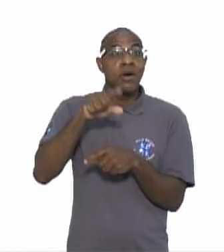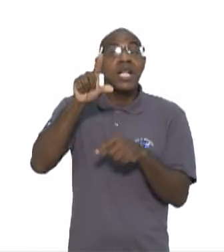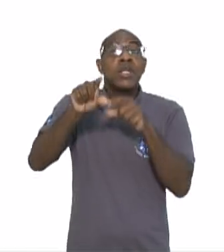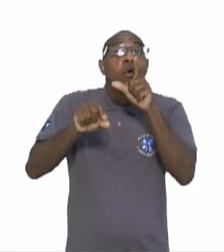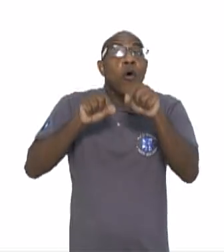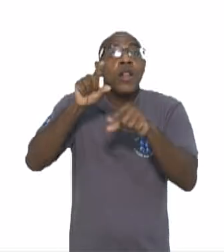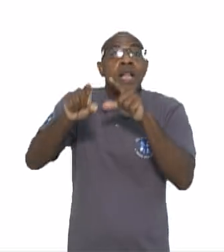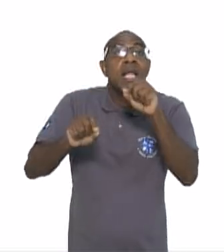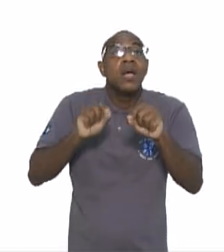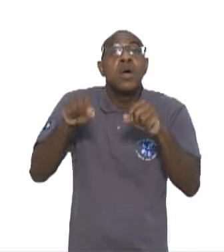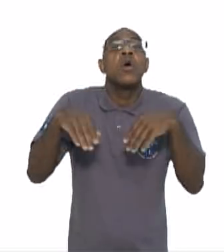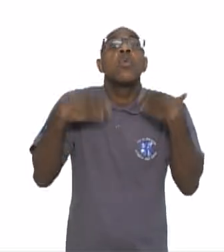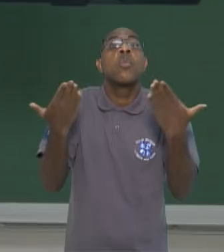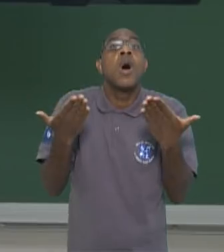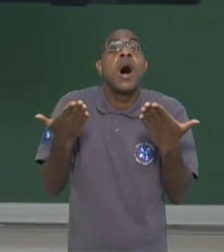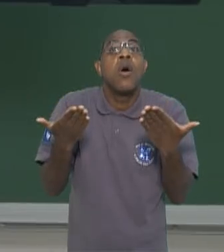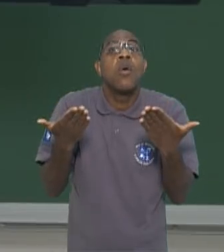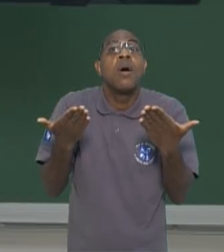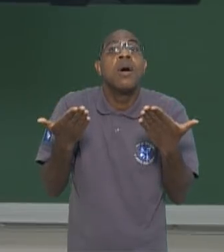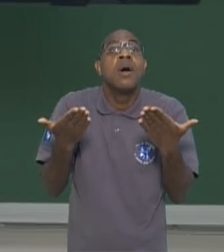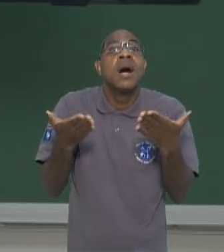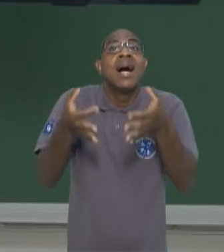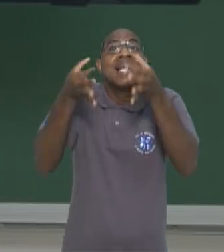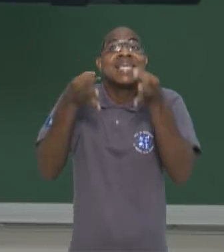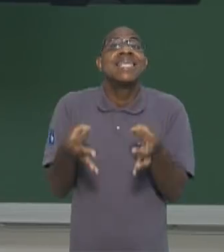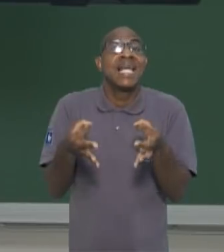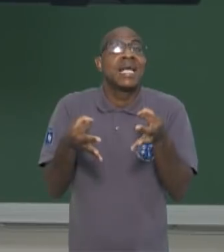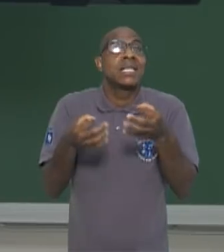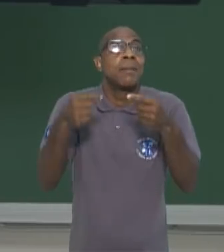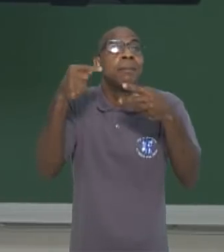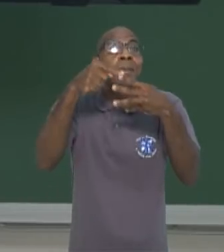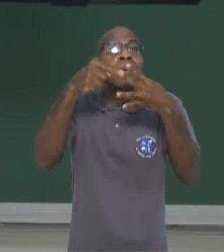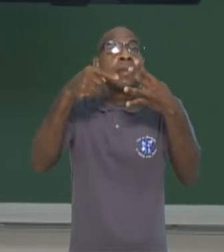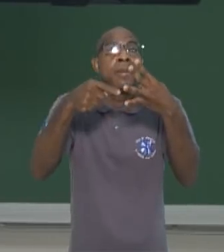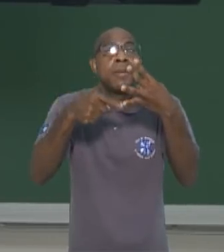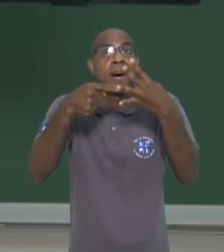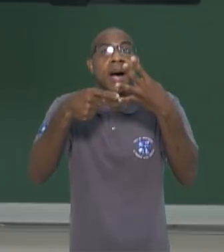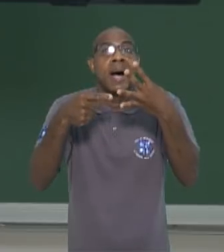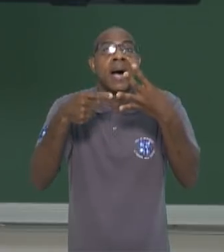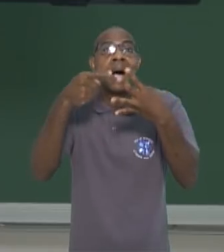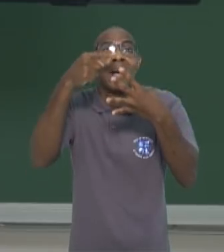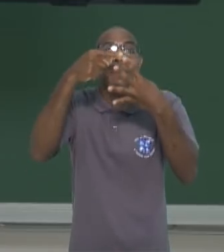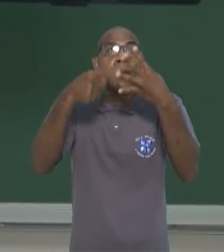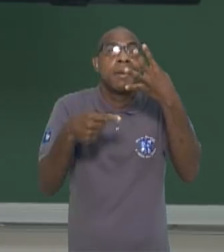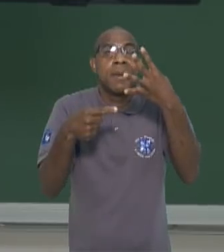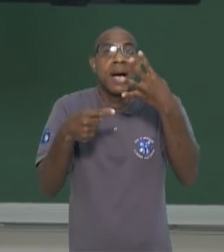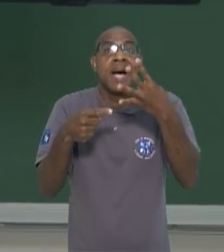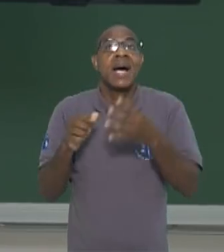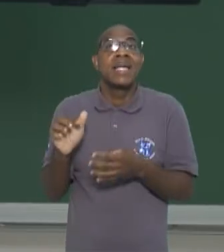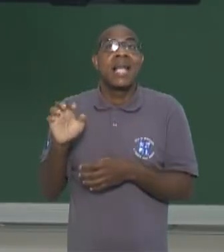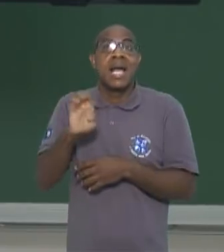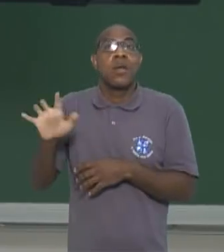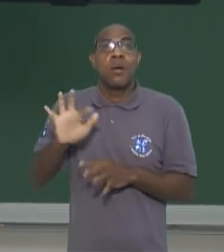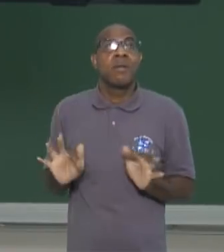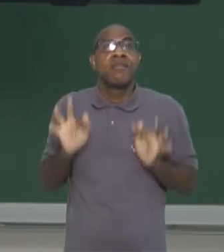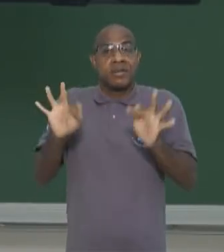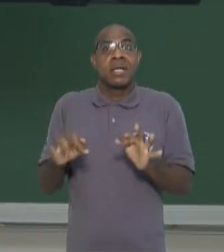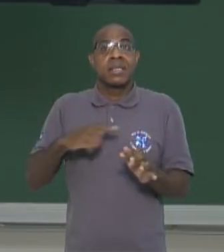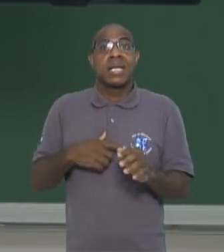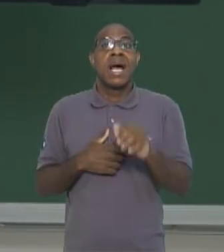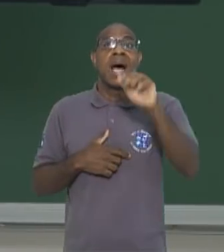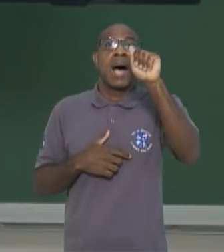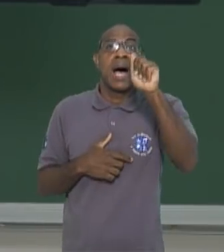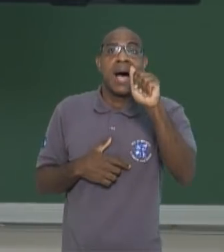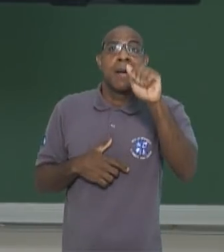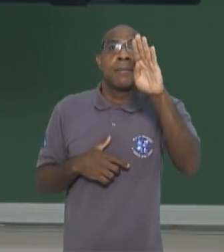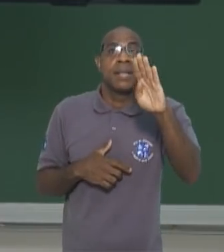escolher aqui qual é a alternativa correta sobre a Europa feudal. E a gente tem a letra A, B, C e D. E